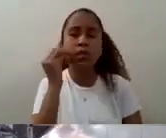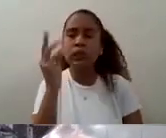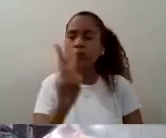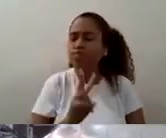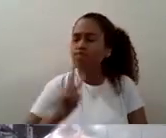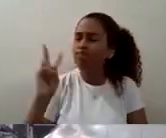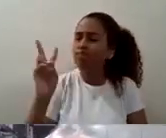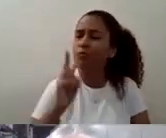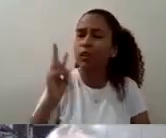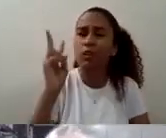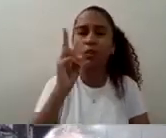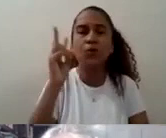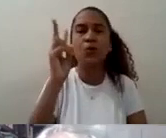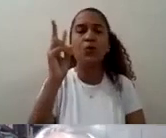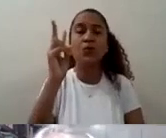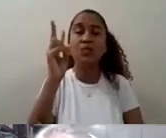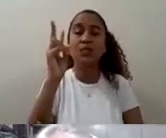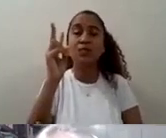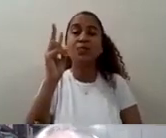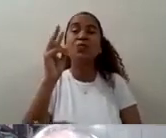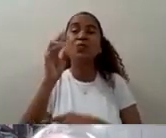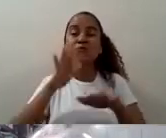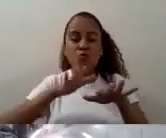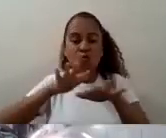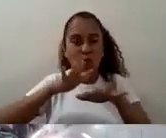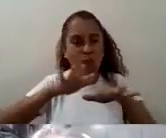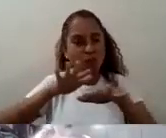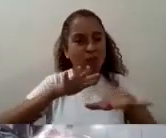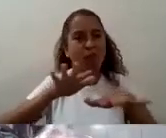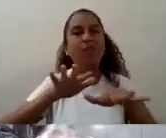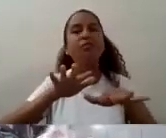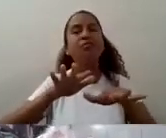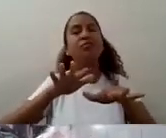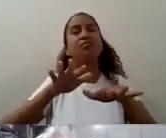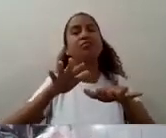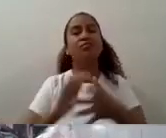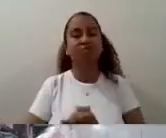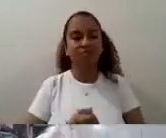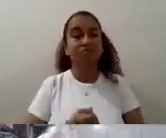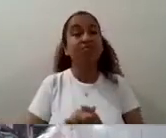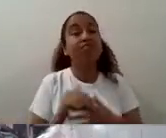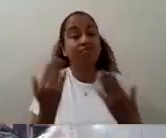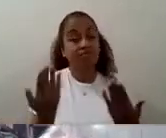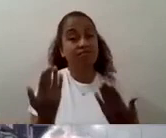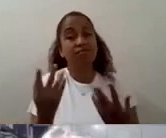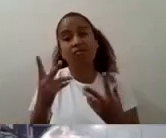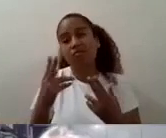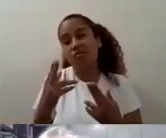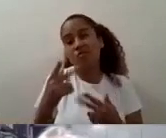e valorosas de uma ação evangelizadora ecumênica. Ou então, como